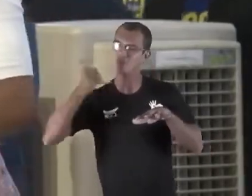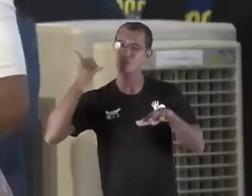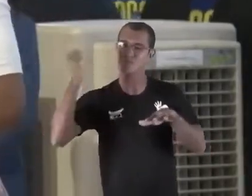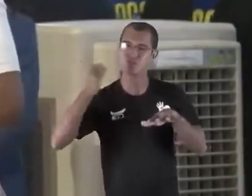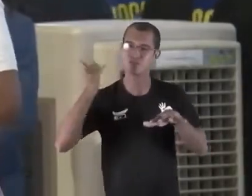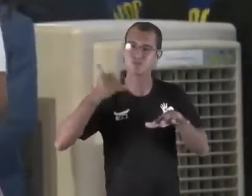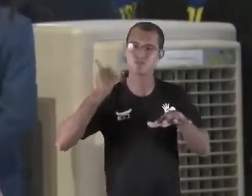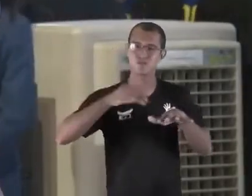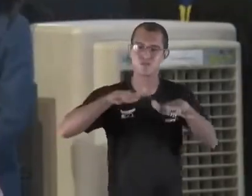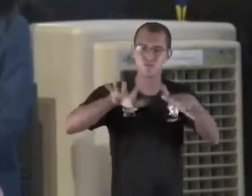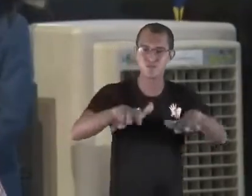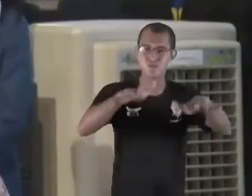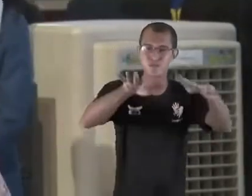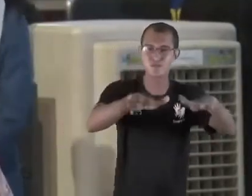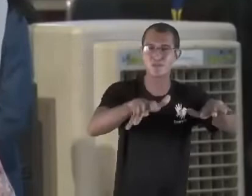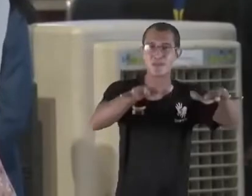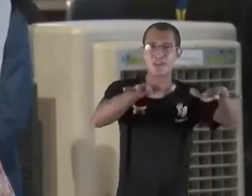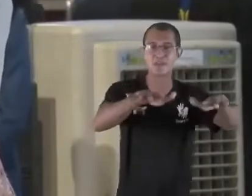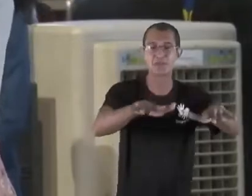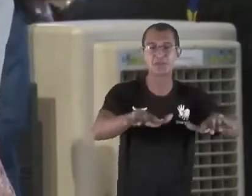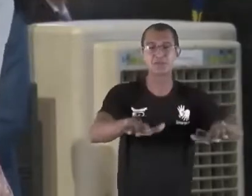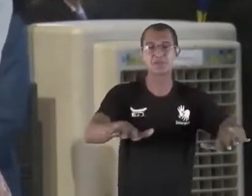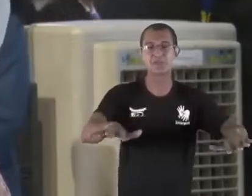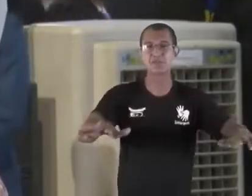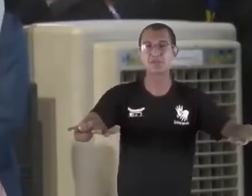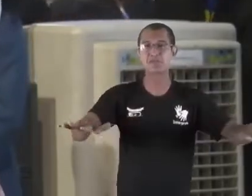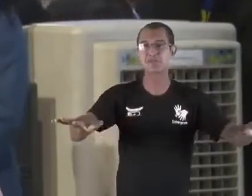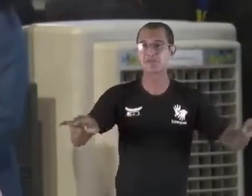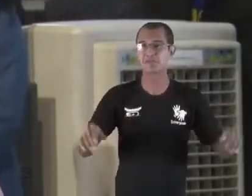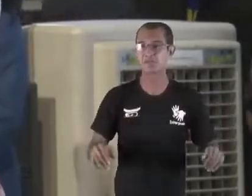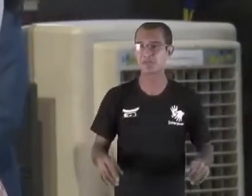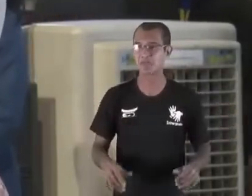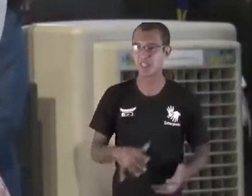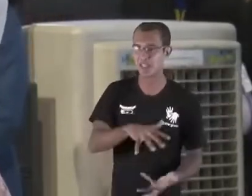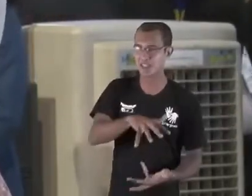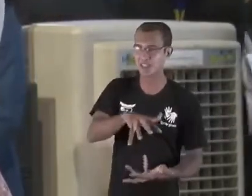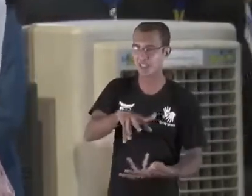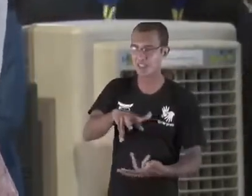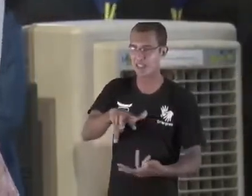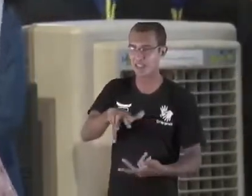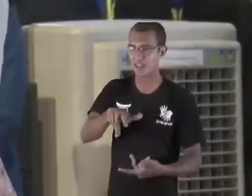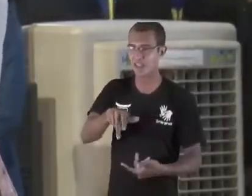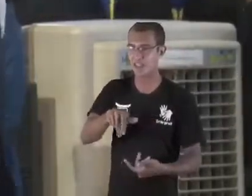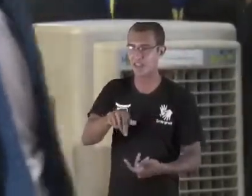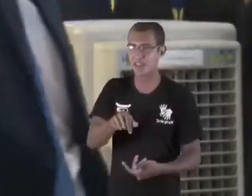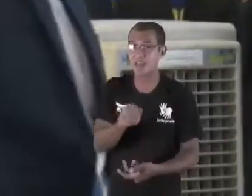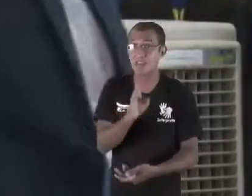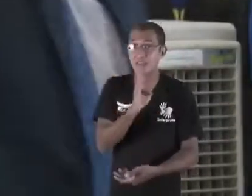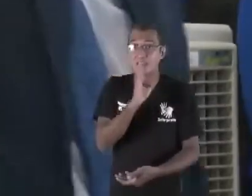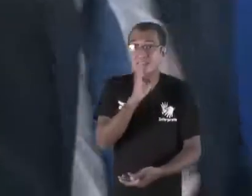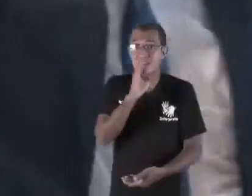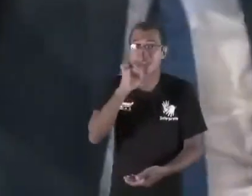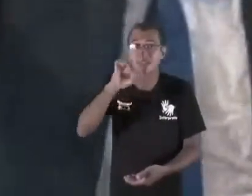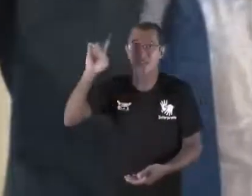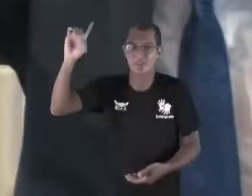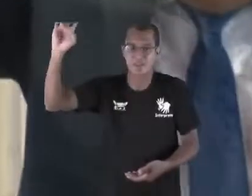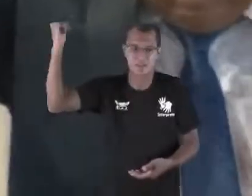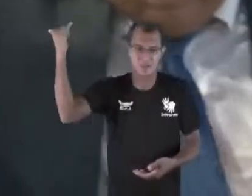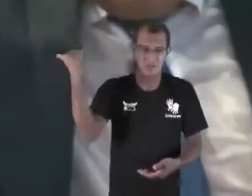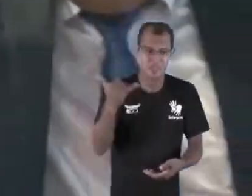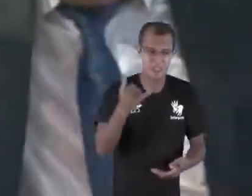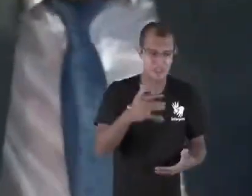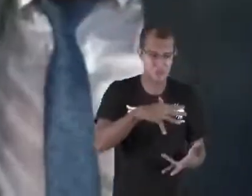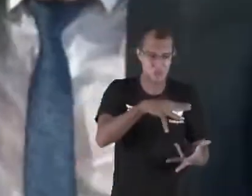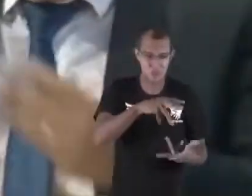voz, a terra se cala quando ele fala, quando ele ordena, o morto